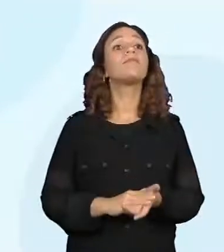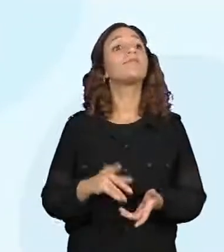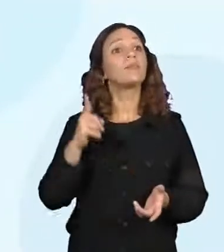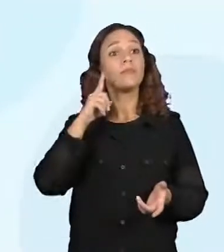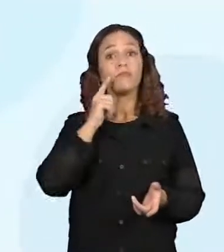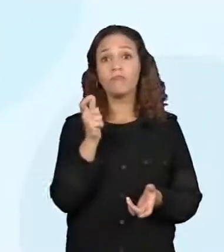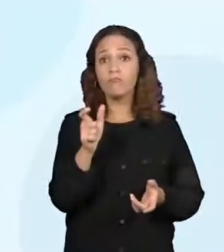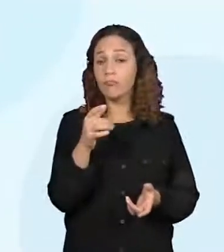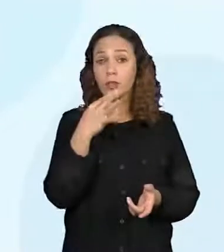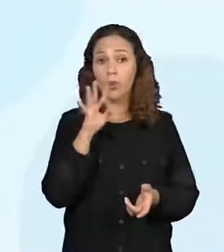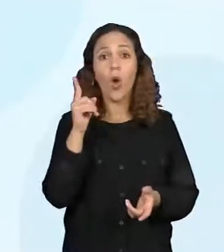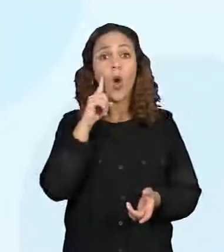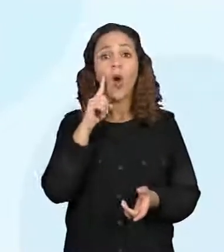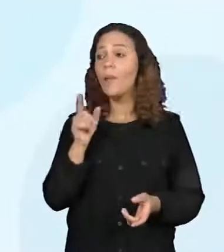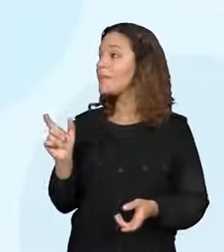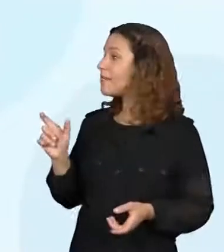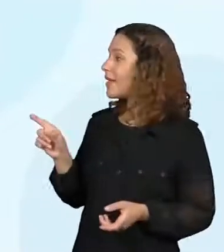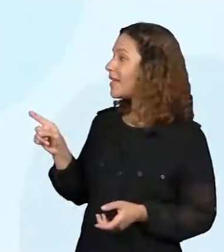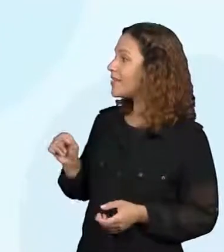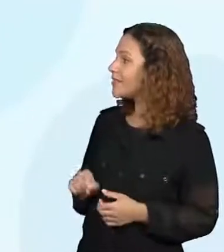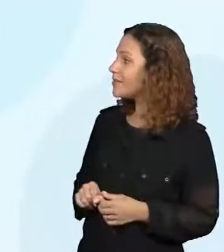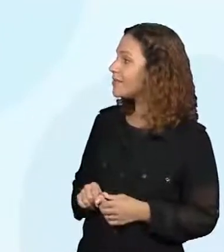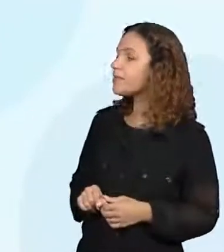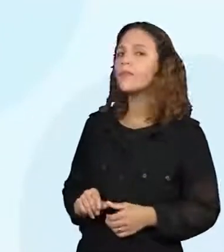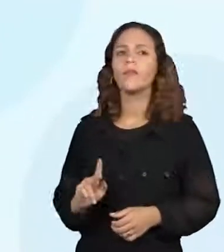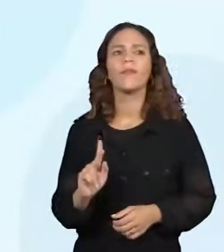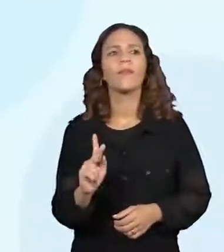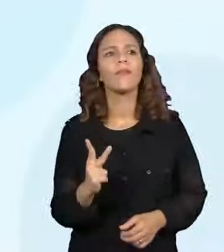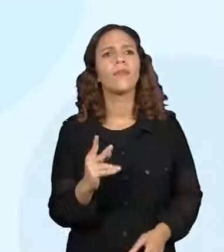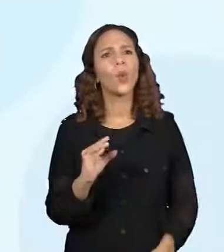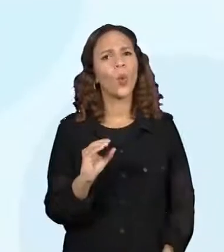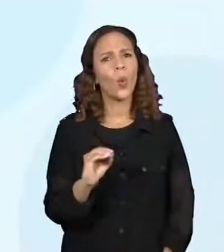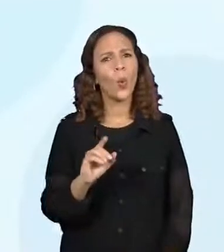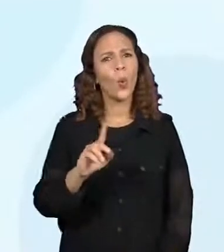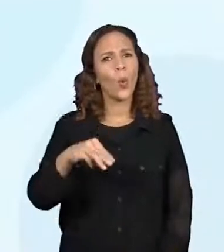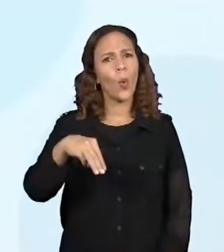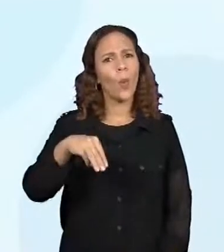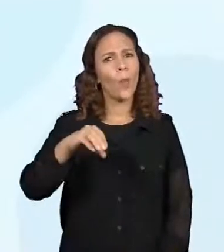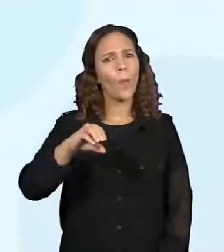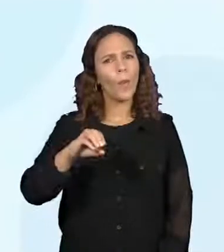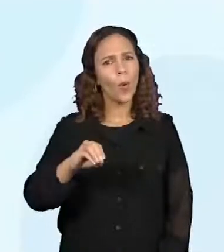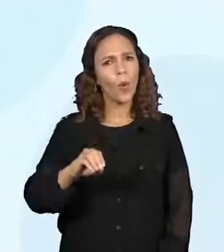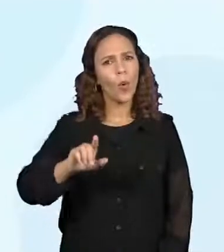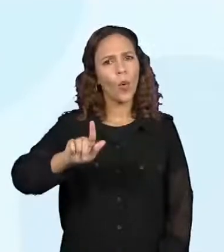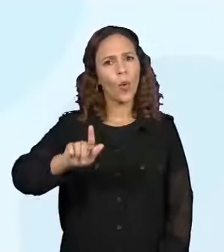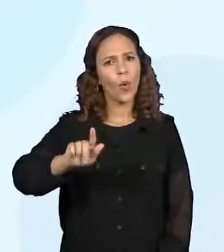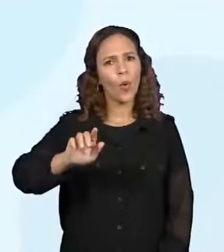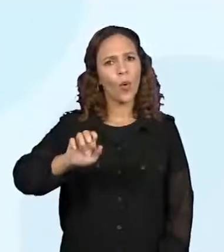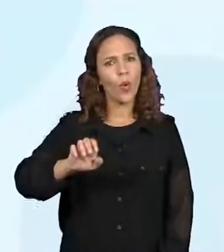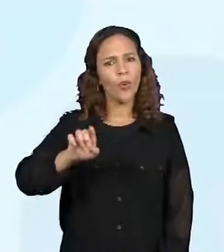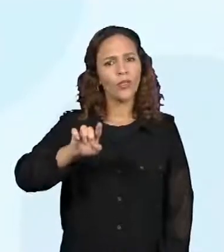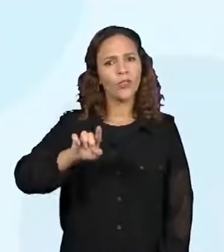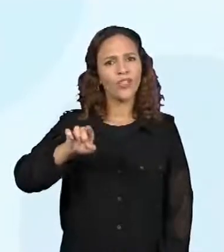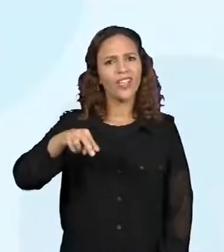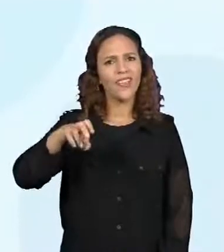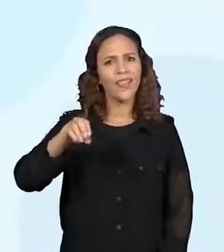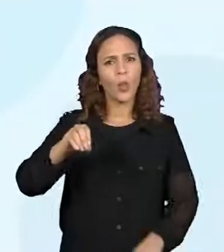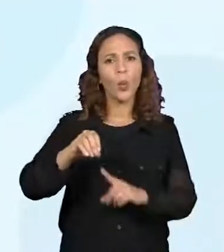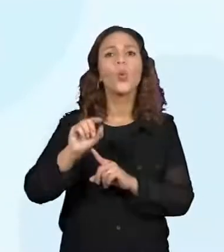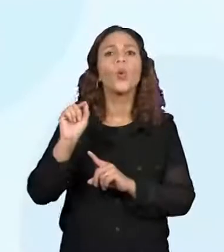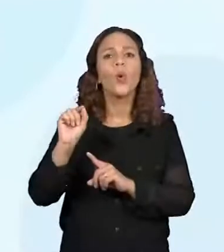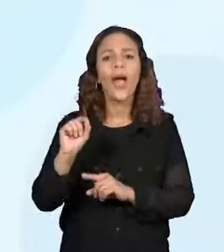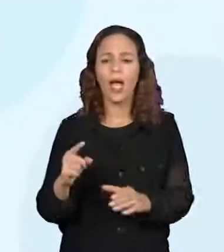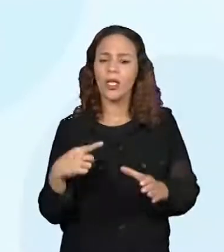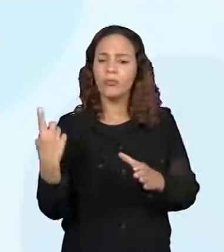não conhece, homogêneos, até tudo se misturar e ficar igual, formar um líquido, né? Formar